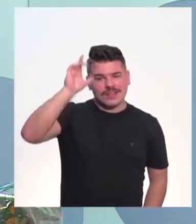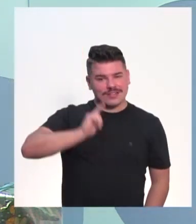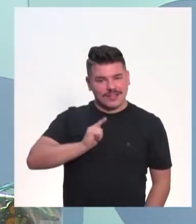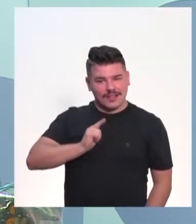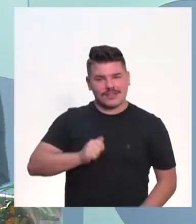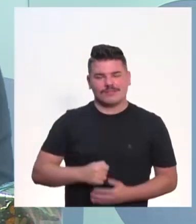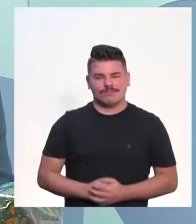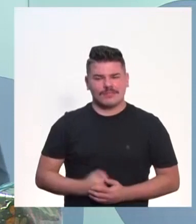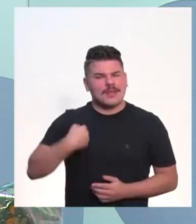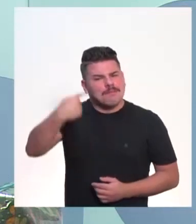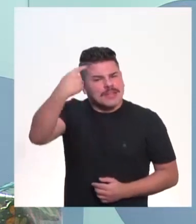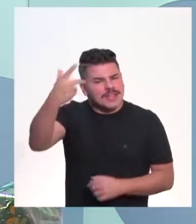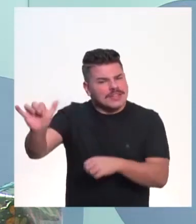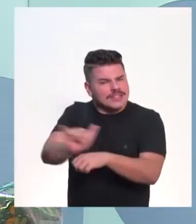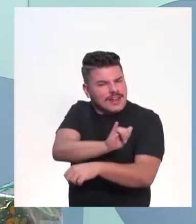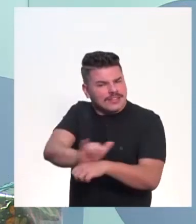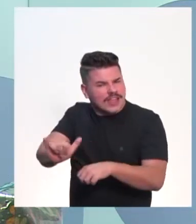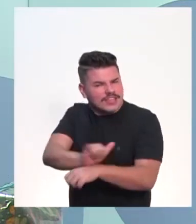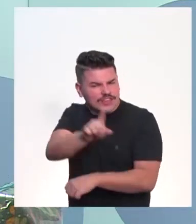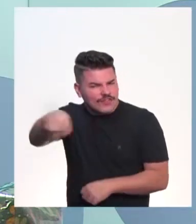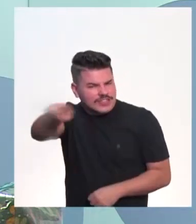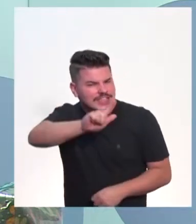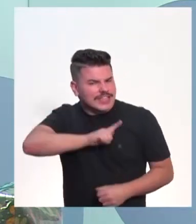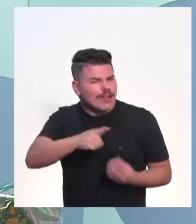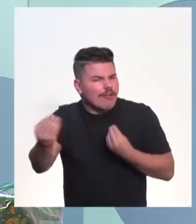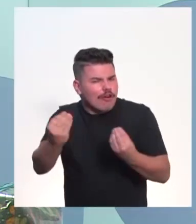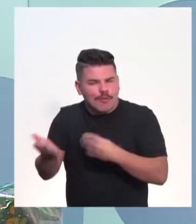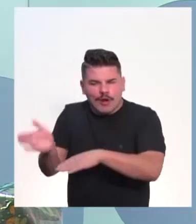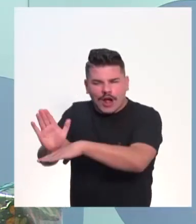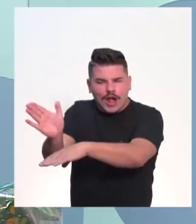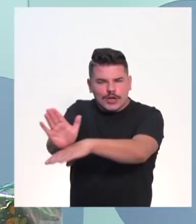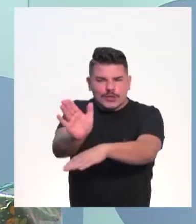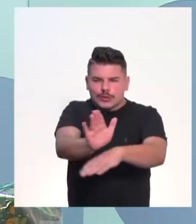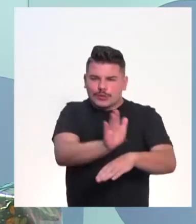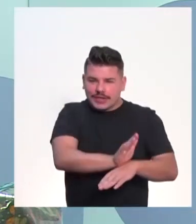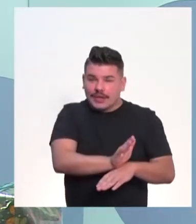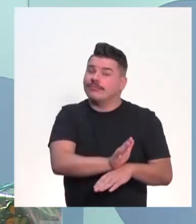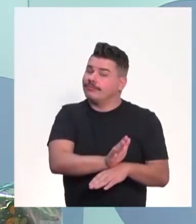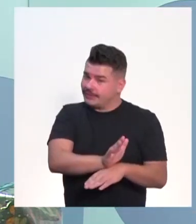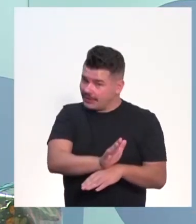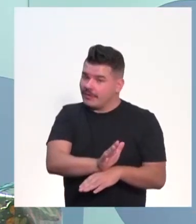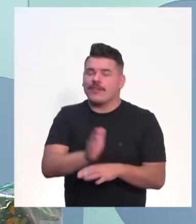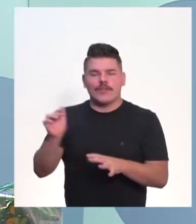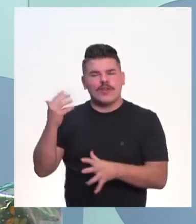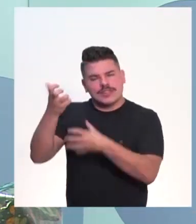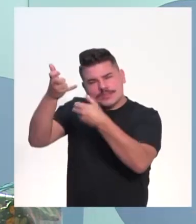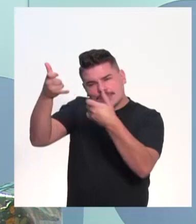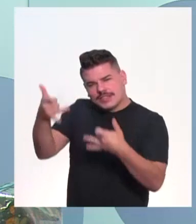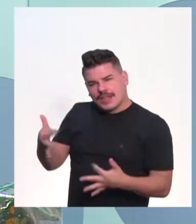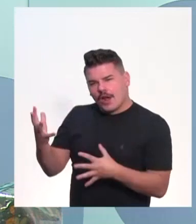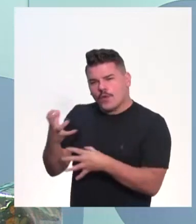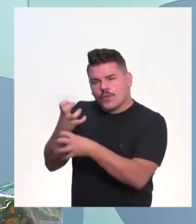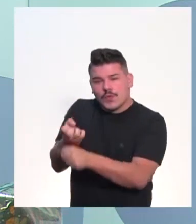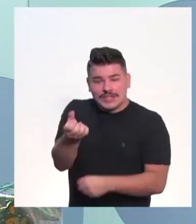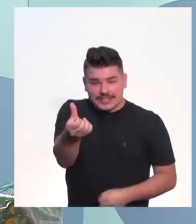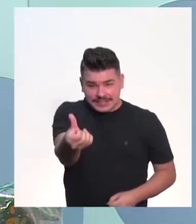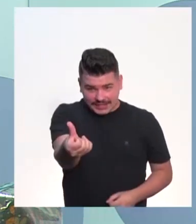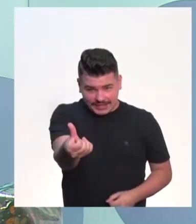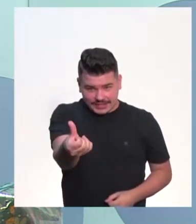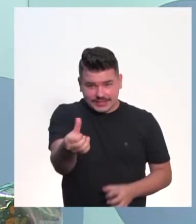pouco nas técnicas que a gente tem para estudar, a gente vai falar de 6 aqui e depois a gente vai